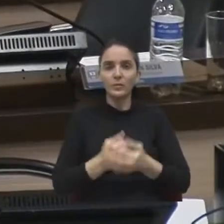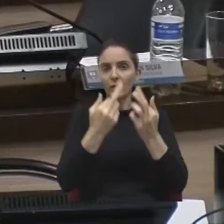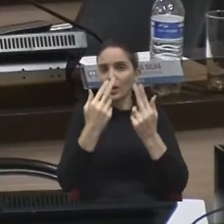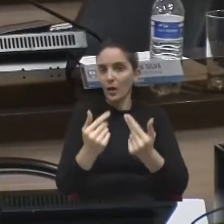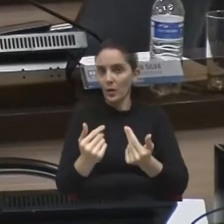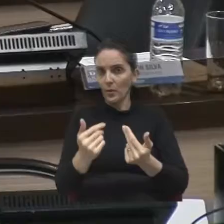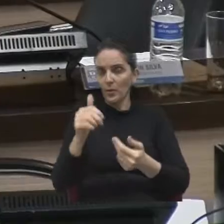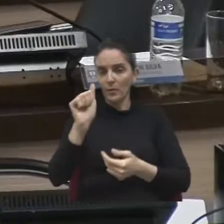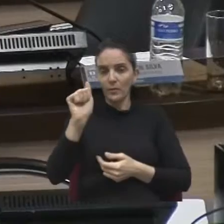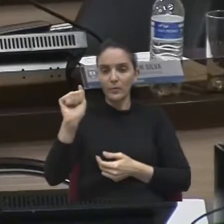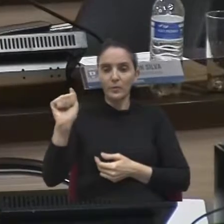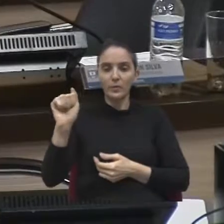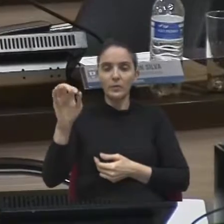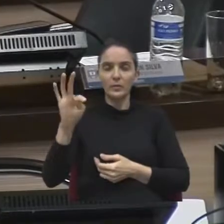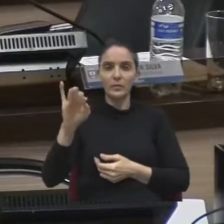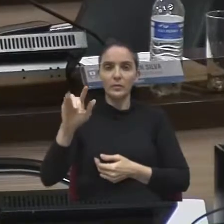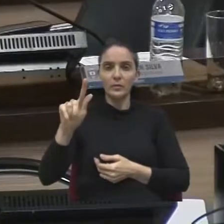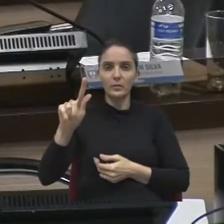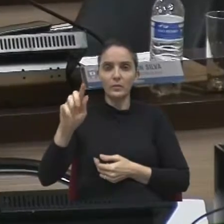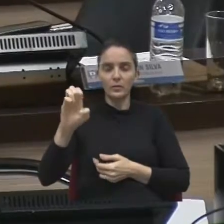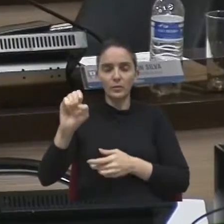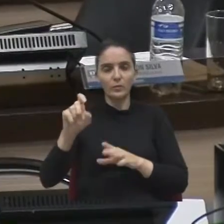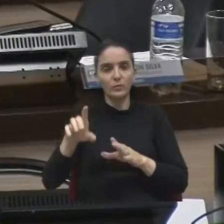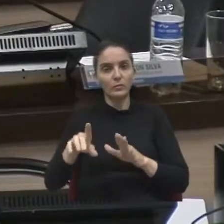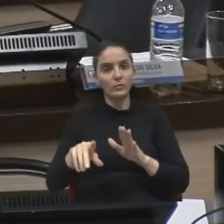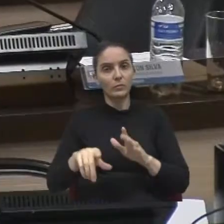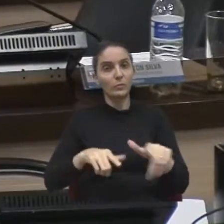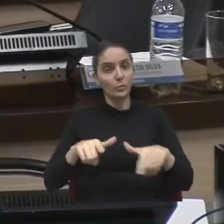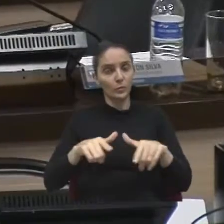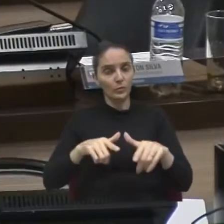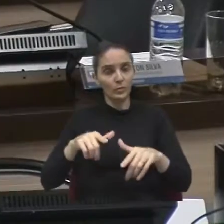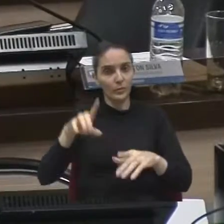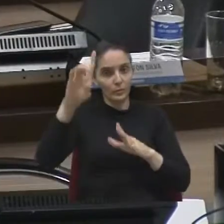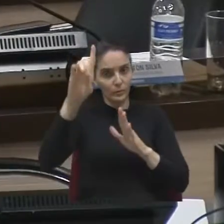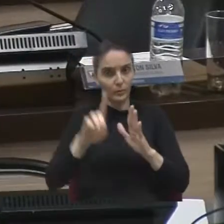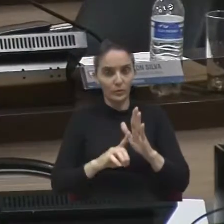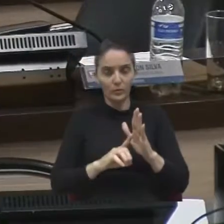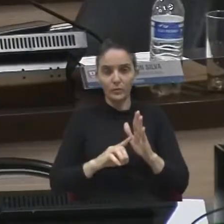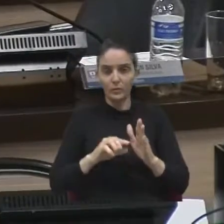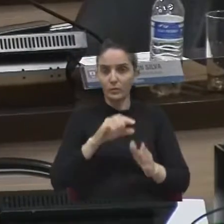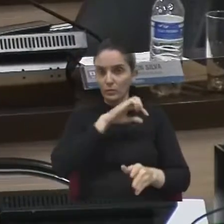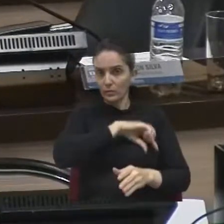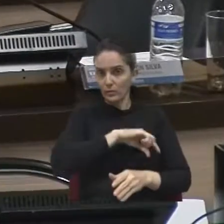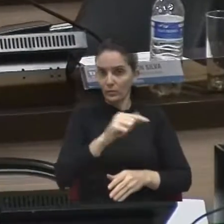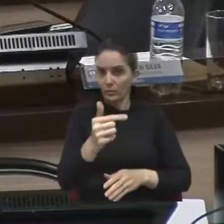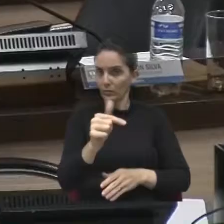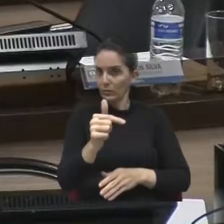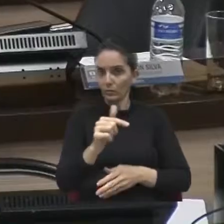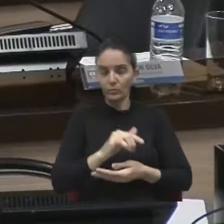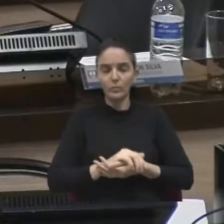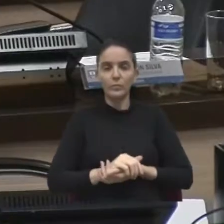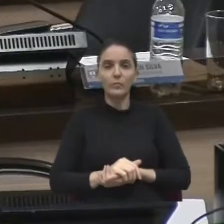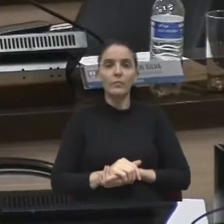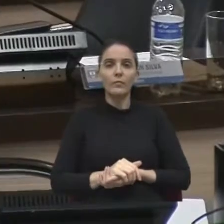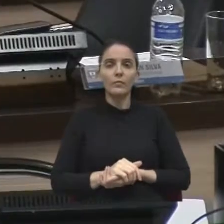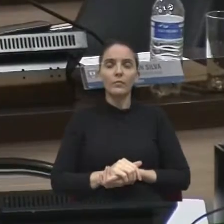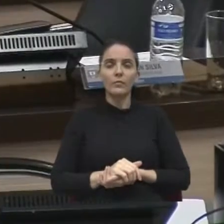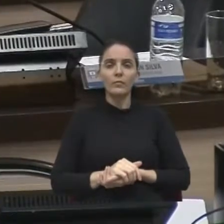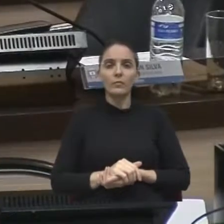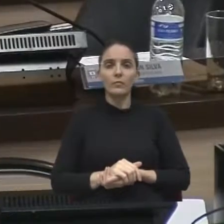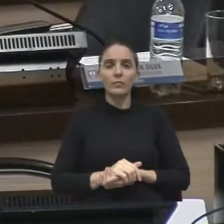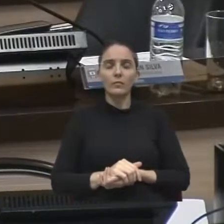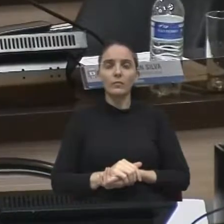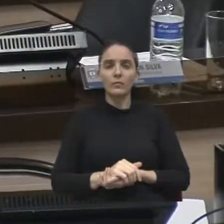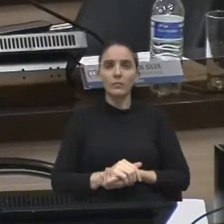membros de sua diretoria sem remuneração, o que é plenamente atendido pela entidade.